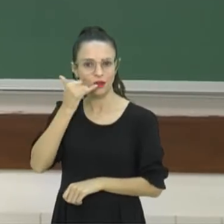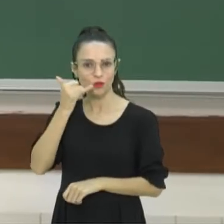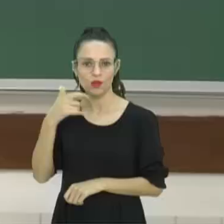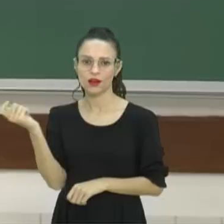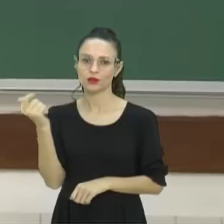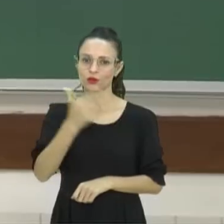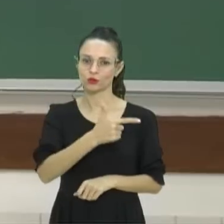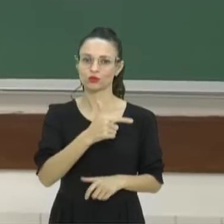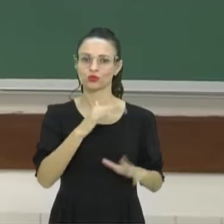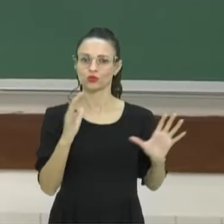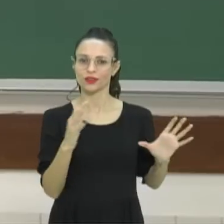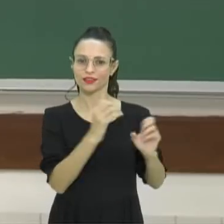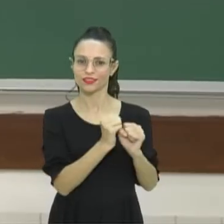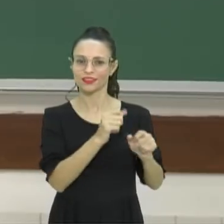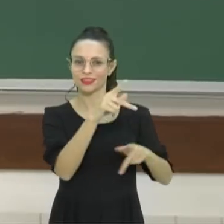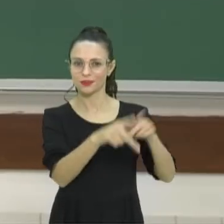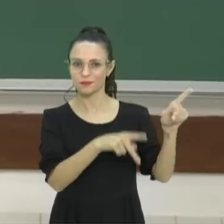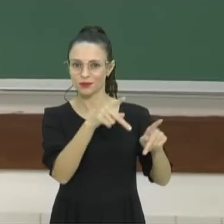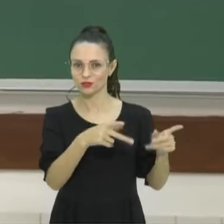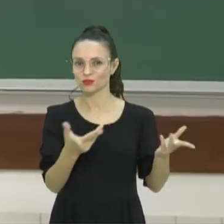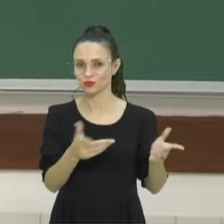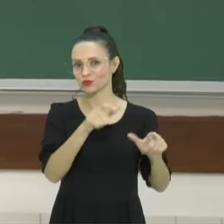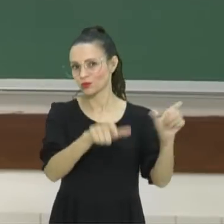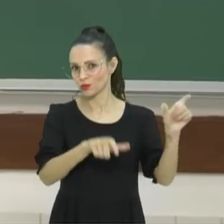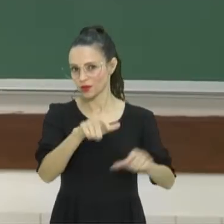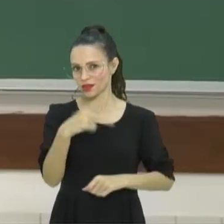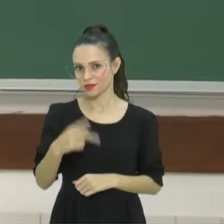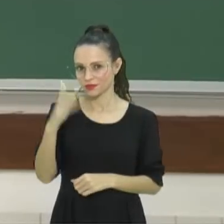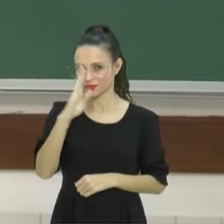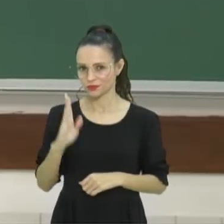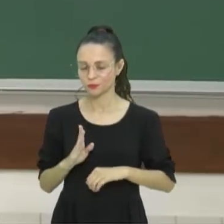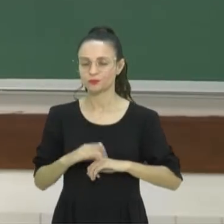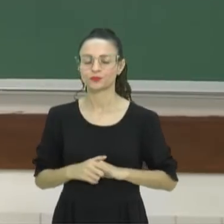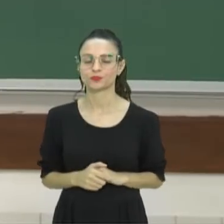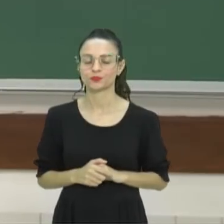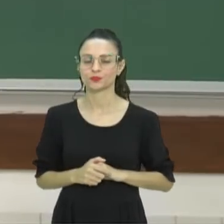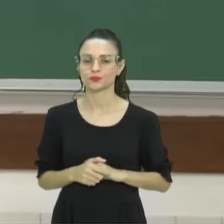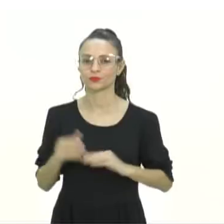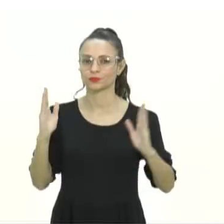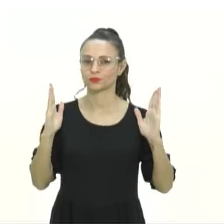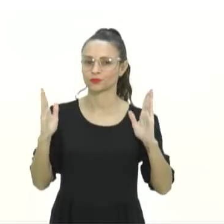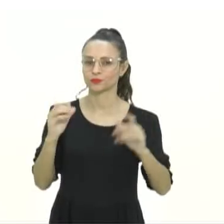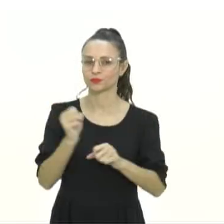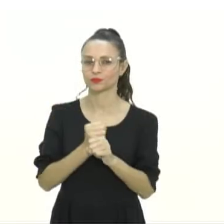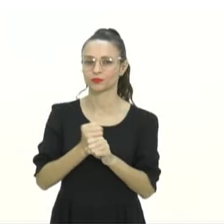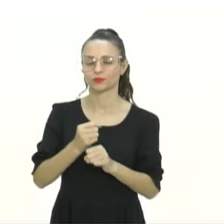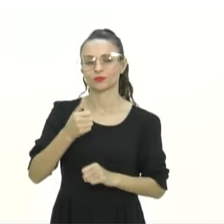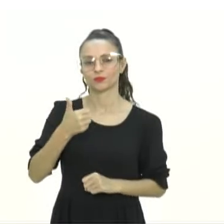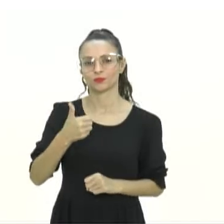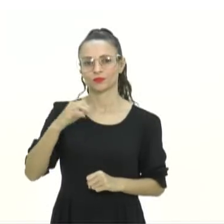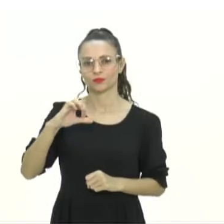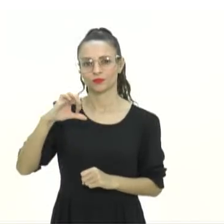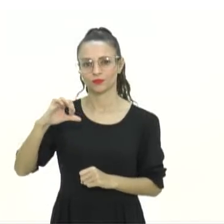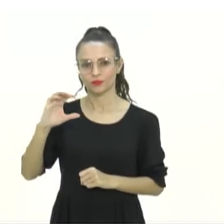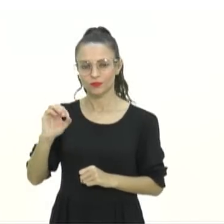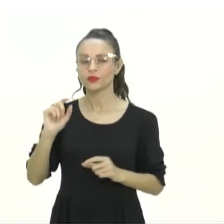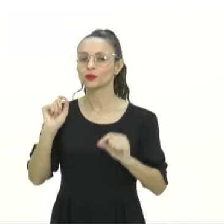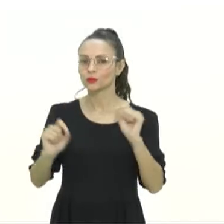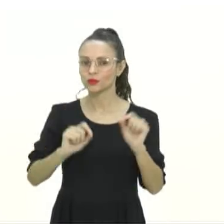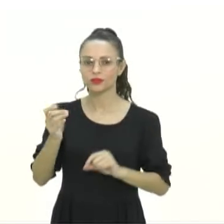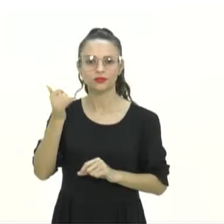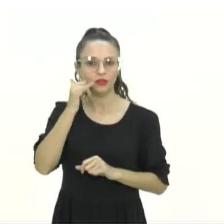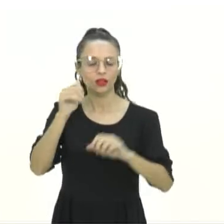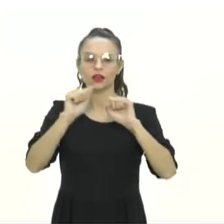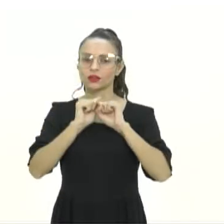de celular, né, do que pessoas no Brasil. A década de 90 foi quando os celulares